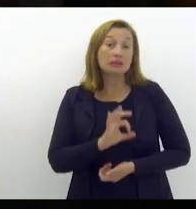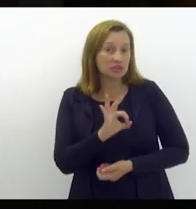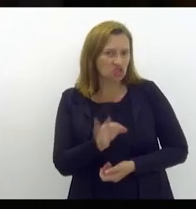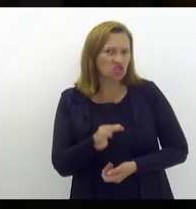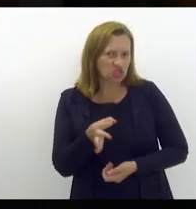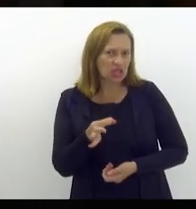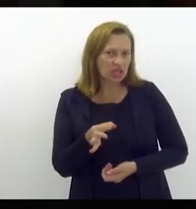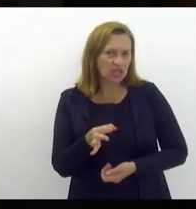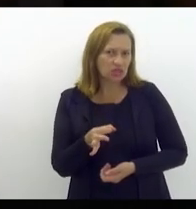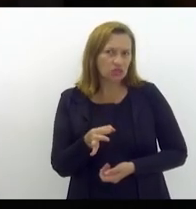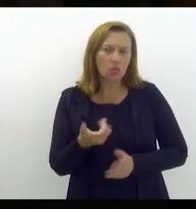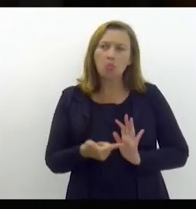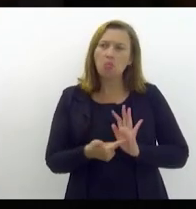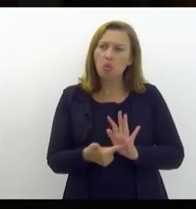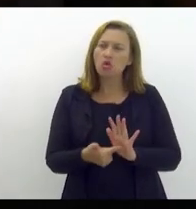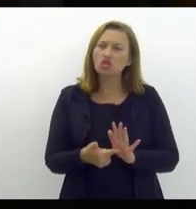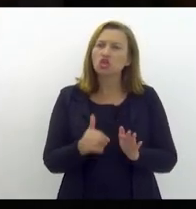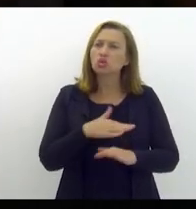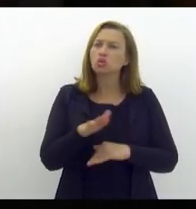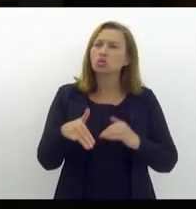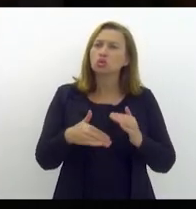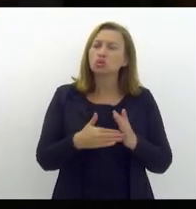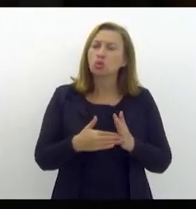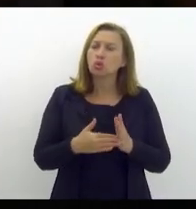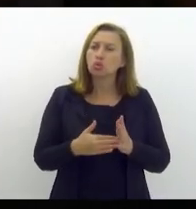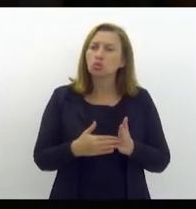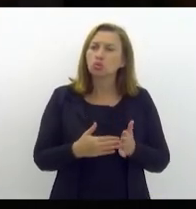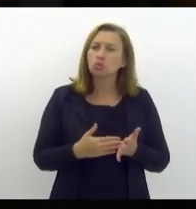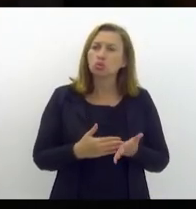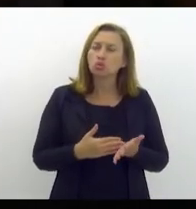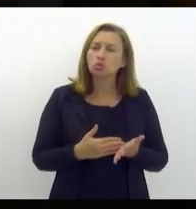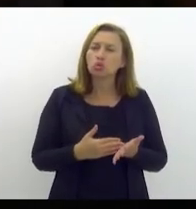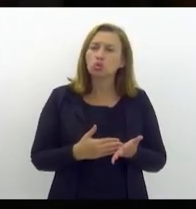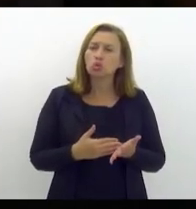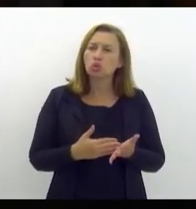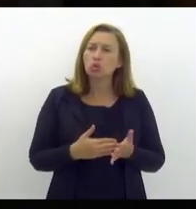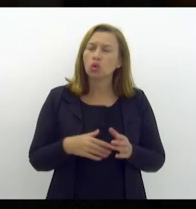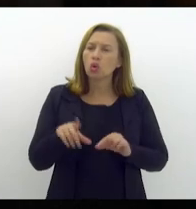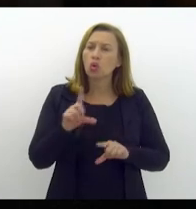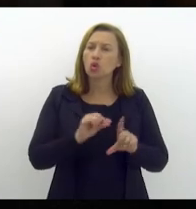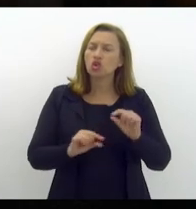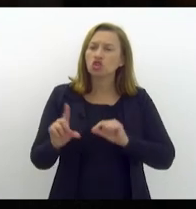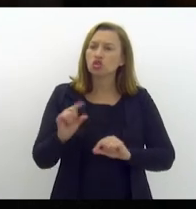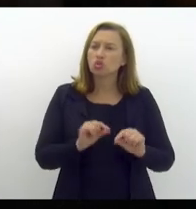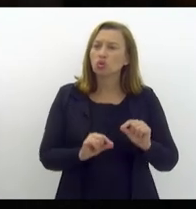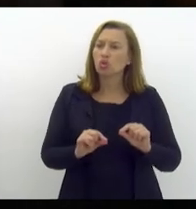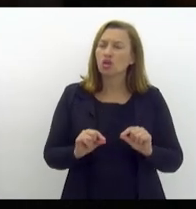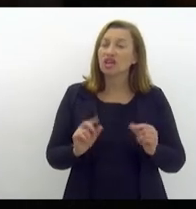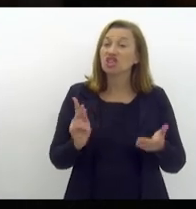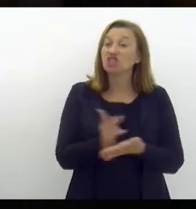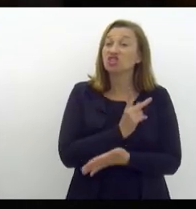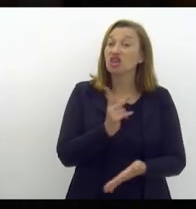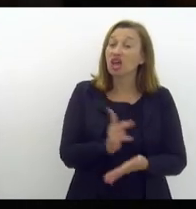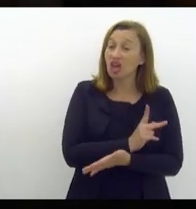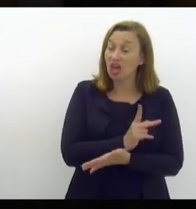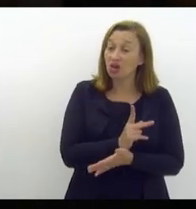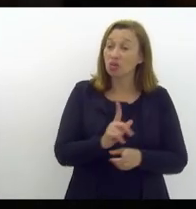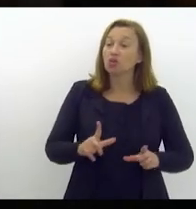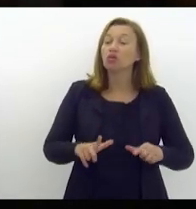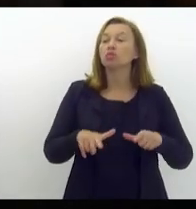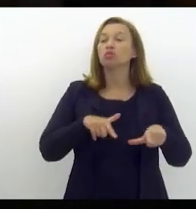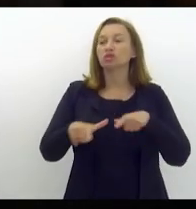fato, revela toda uma situação de omissão e de negligência diante das